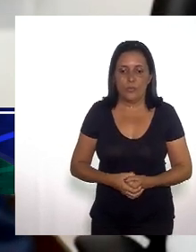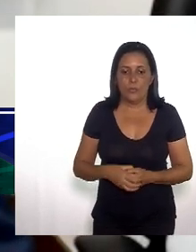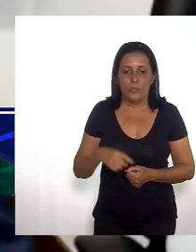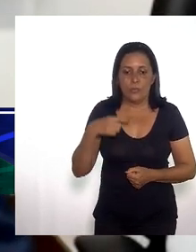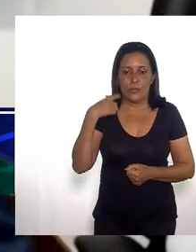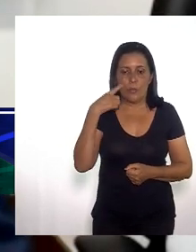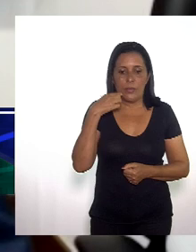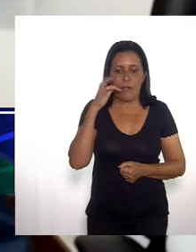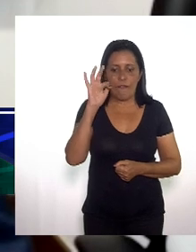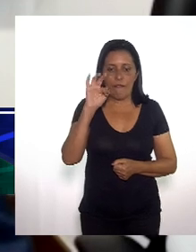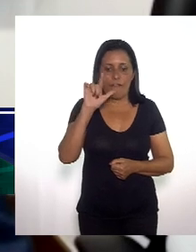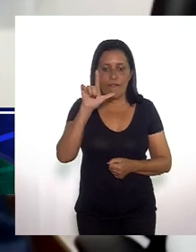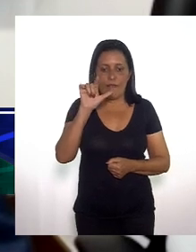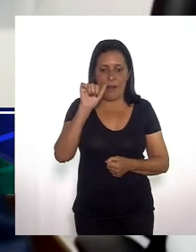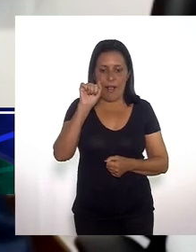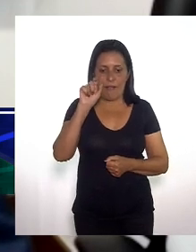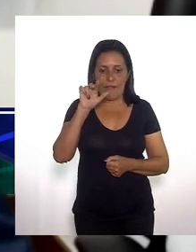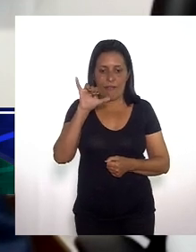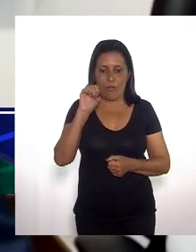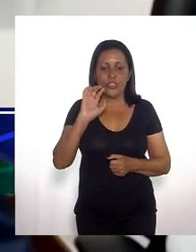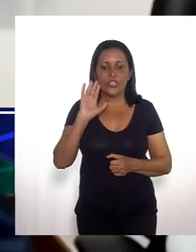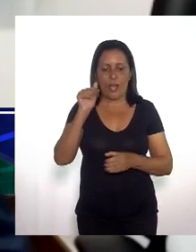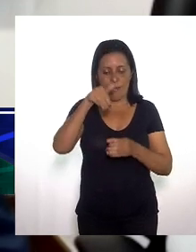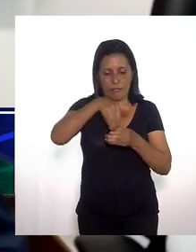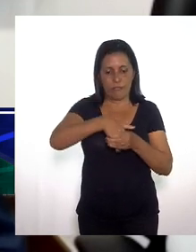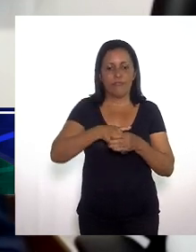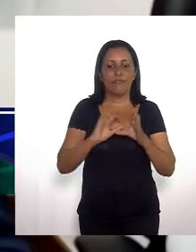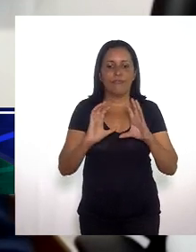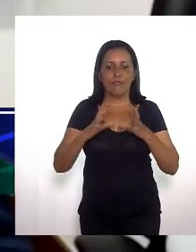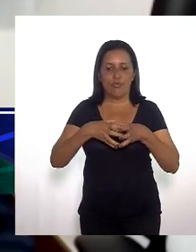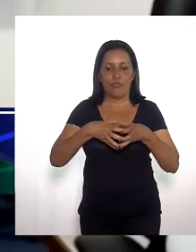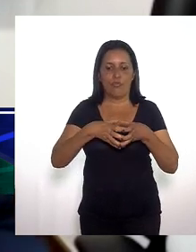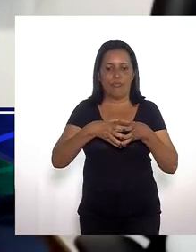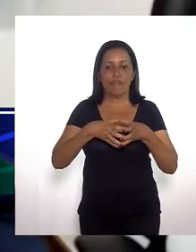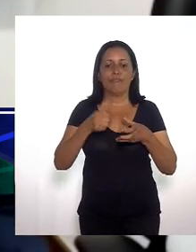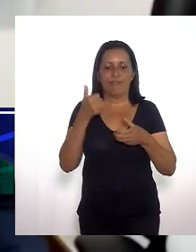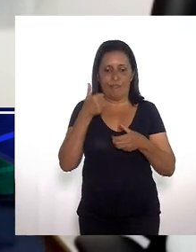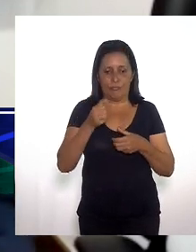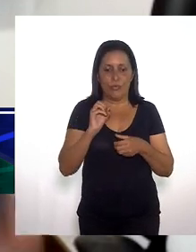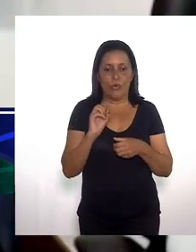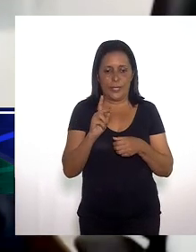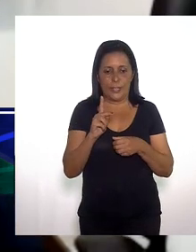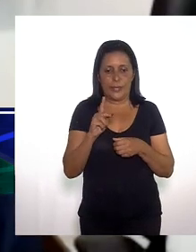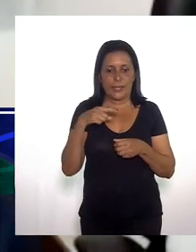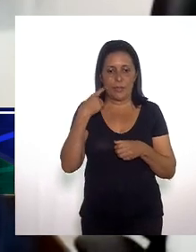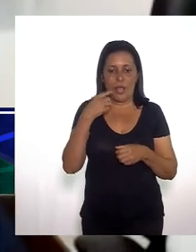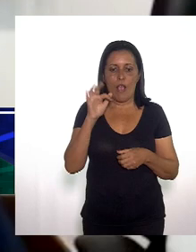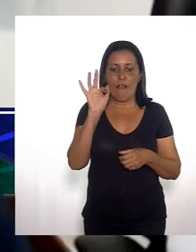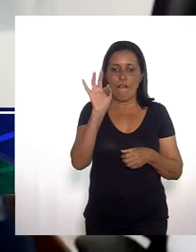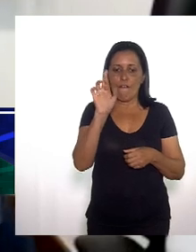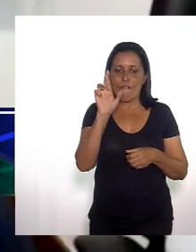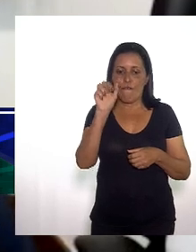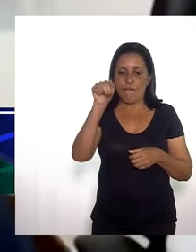Deputado Flávio Serafini. Votei no grupo, presidente. Favorável. Ok. Deputada Franciane